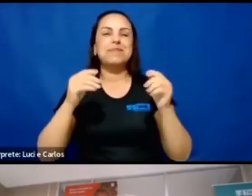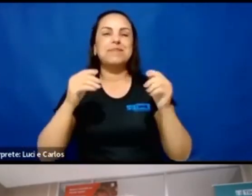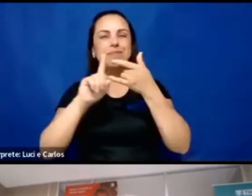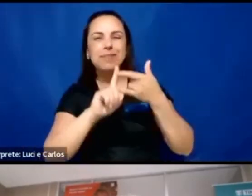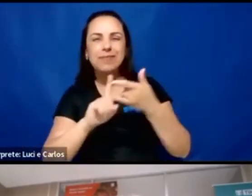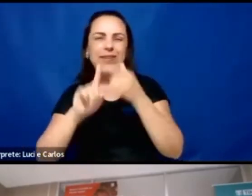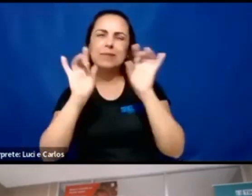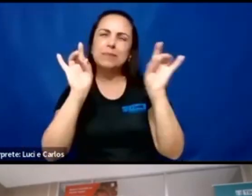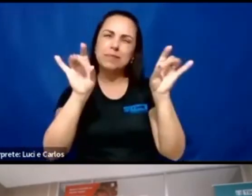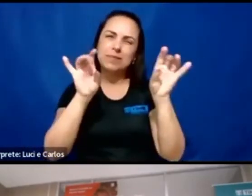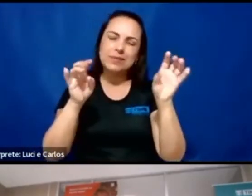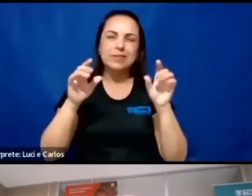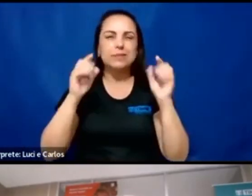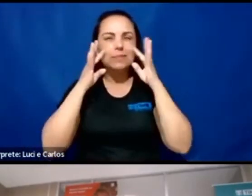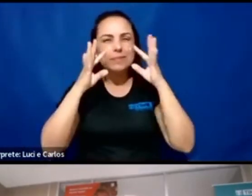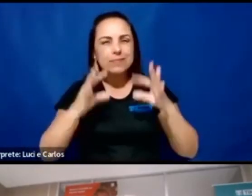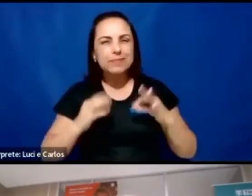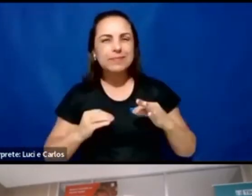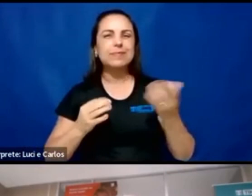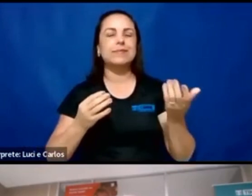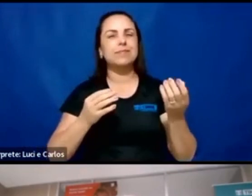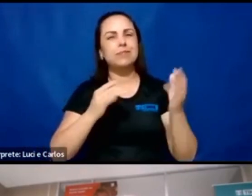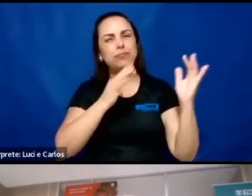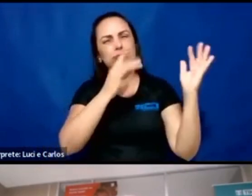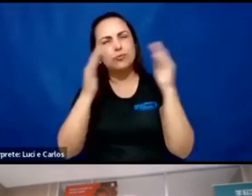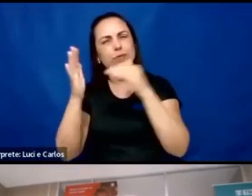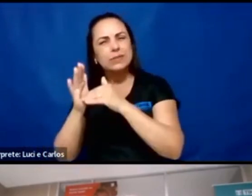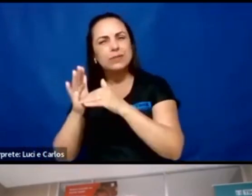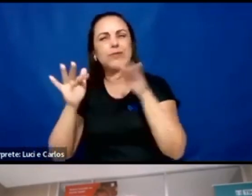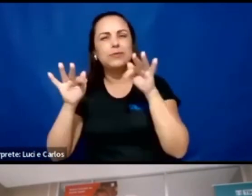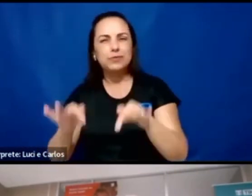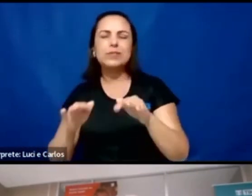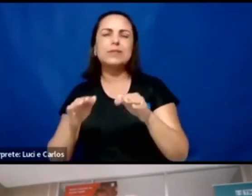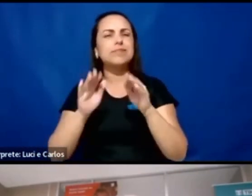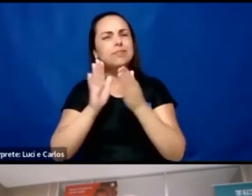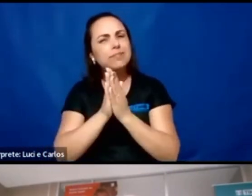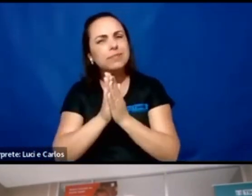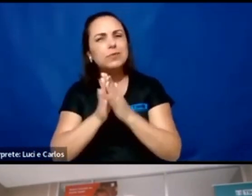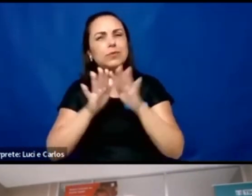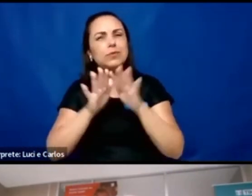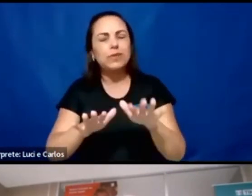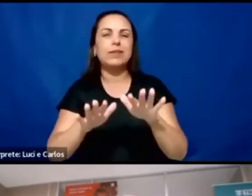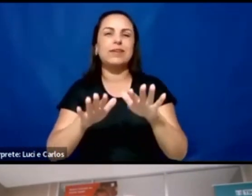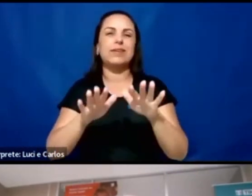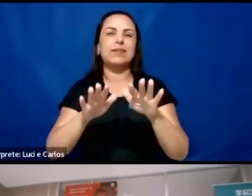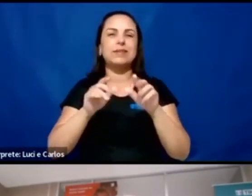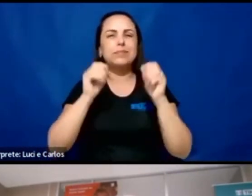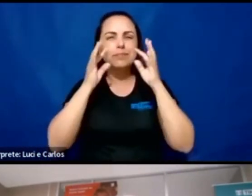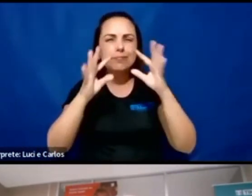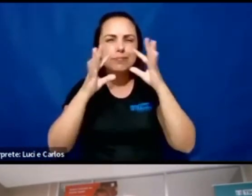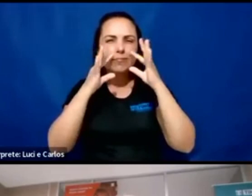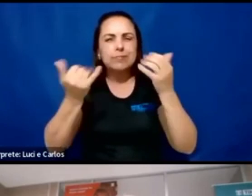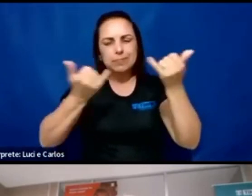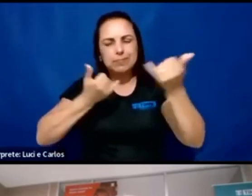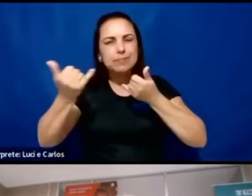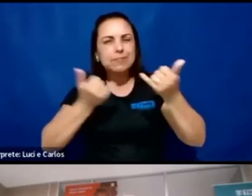um de vocês. Fiquem até o final. Vocês já viram no vídeo introdutório um tom de tudo que vai ser abordado, e